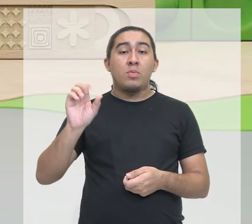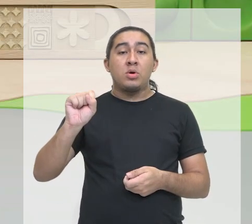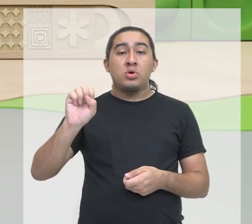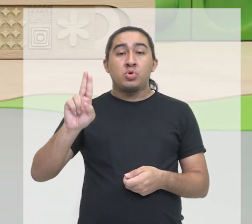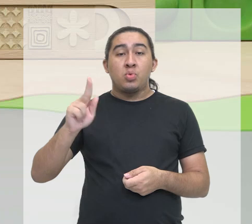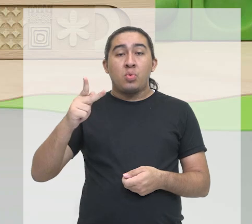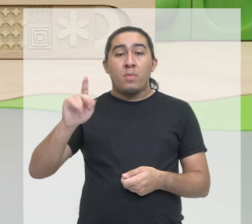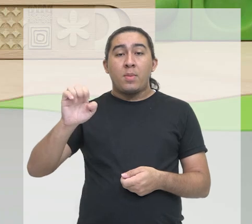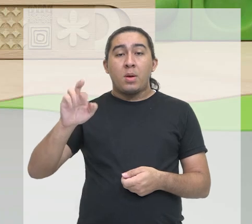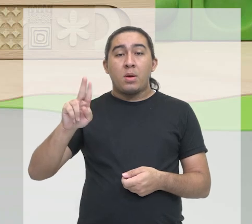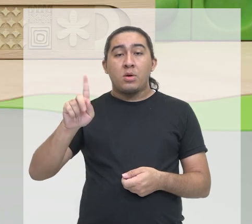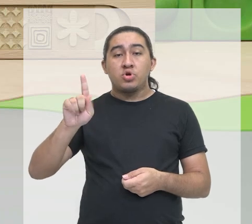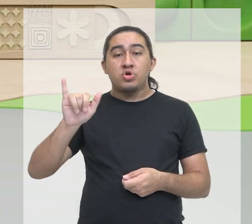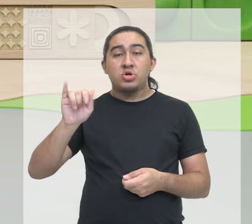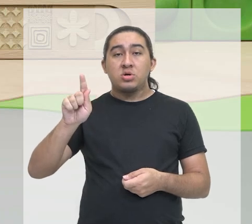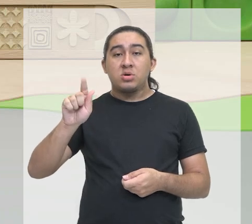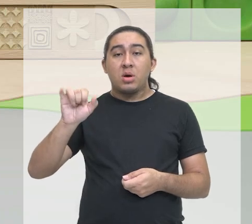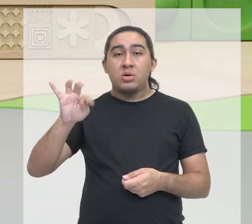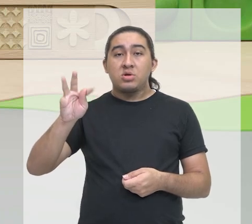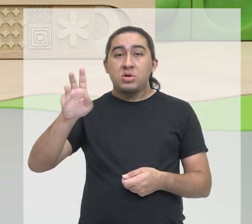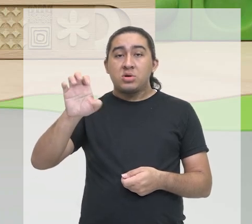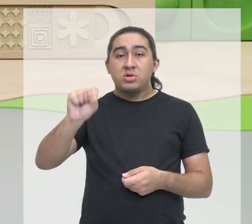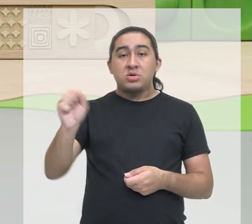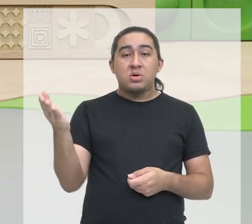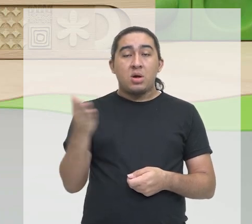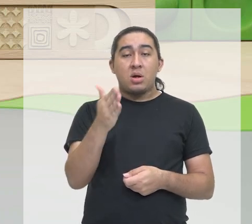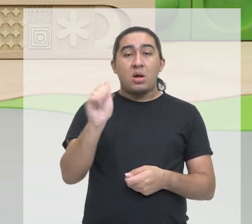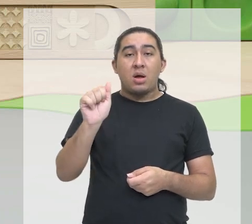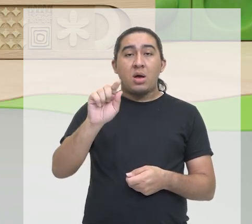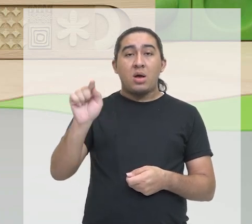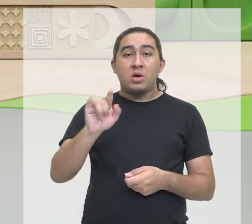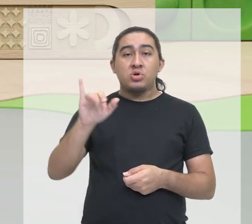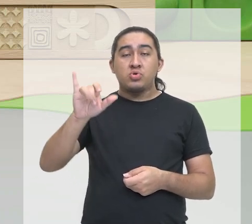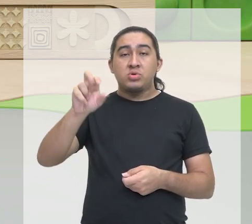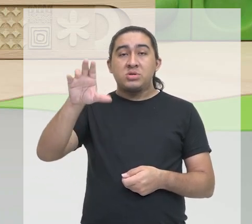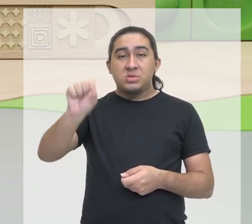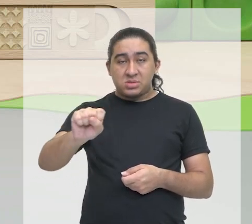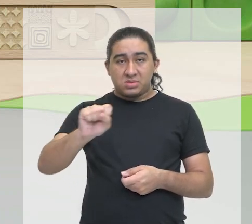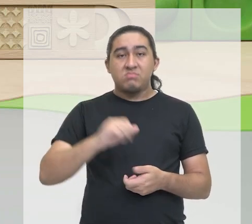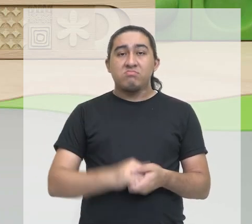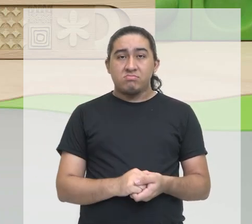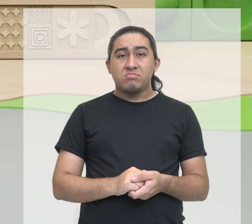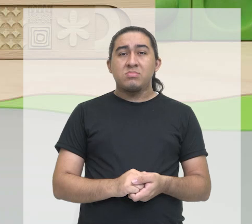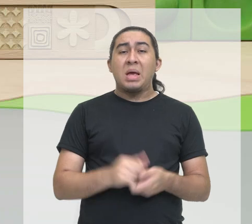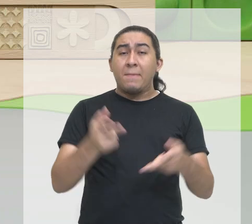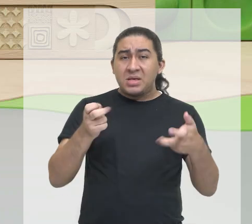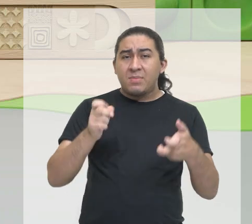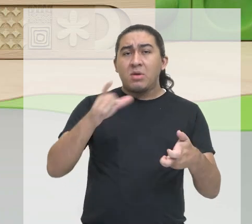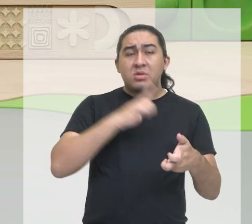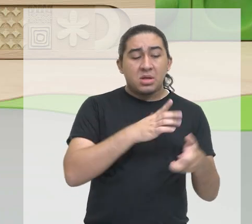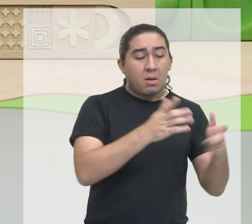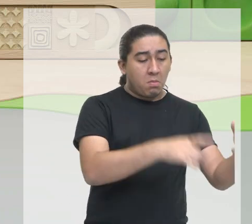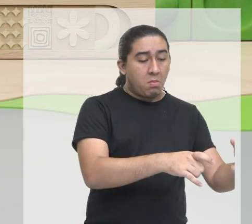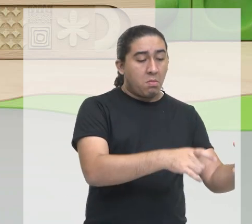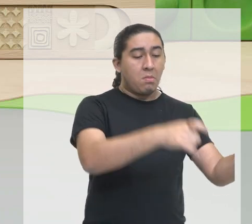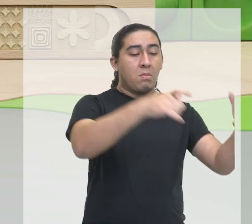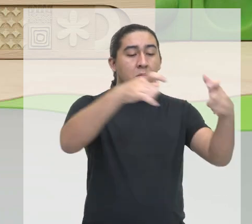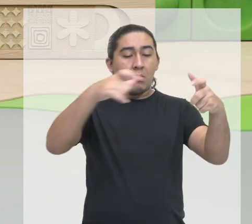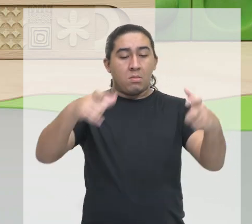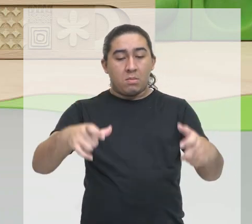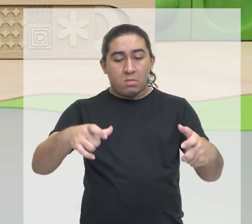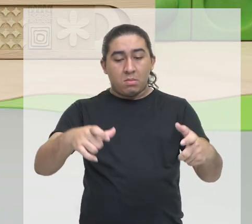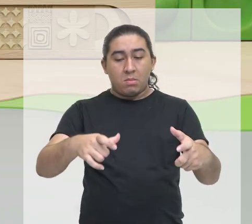supergigantes azuis. A gente está aumentando de tamanho. Começamos ali com as anãs marrons, passamos pelas estrelas